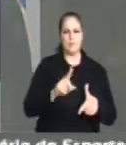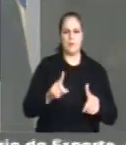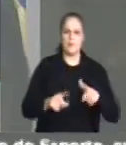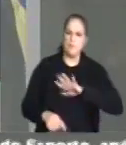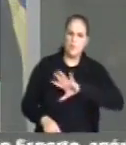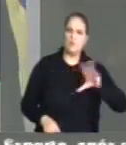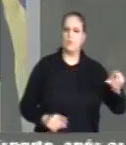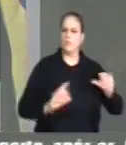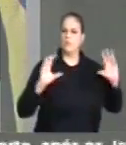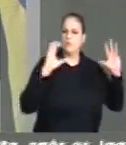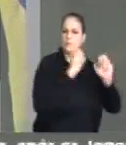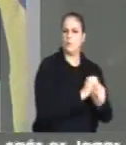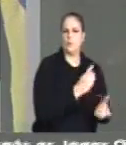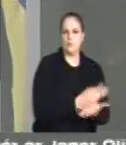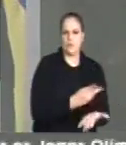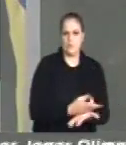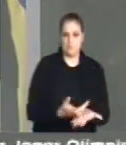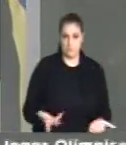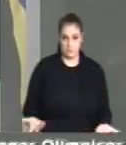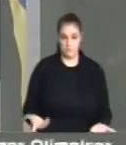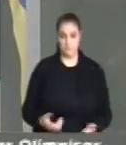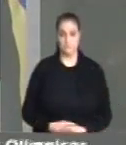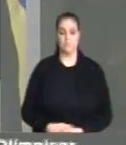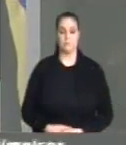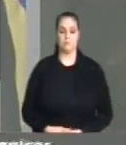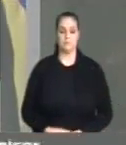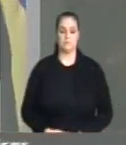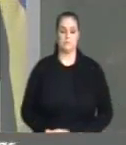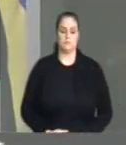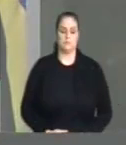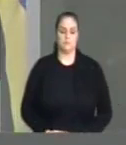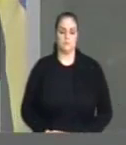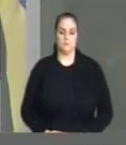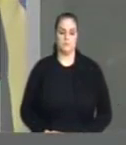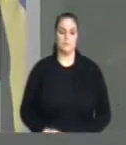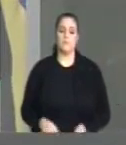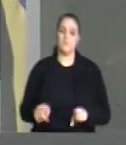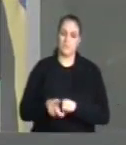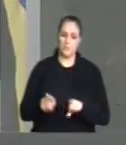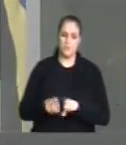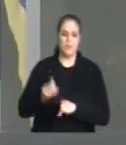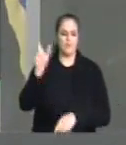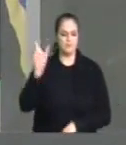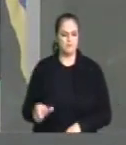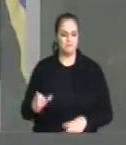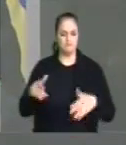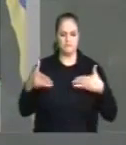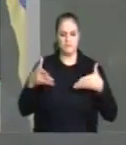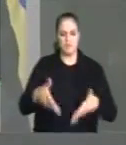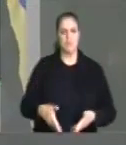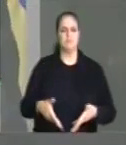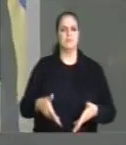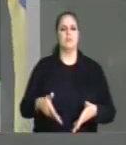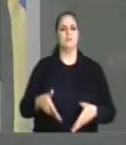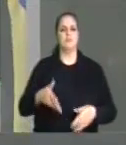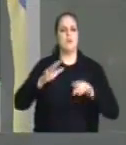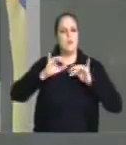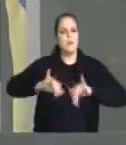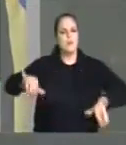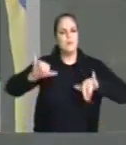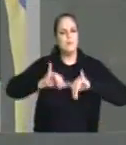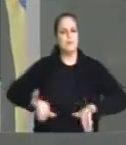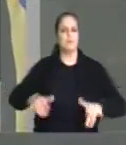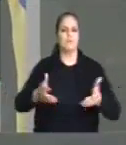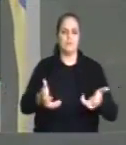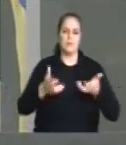desgraçados. Ulisses Guimarães também participou ativamente da campanha pela implantação do parlamentarismo no